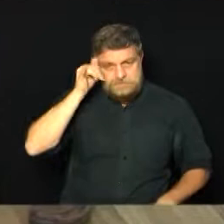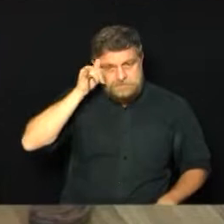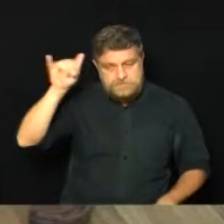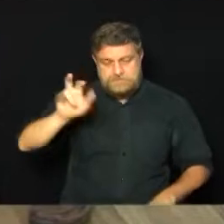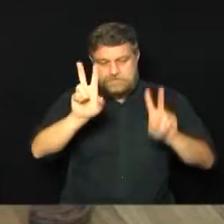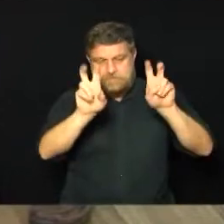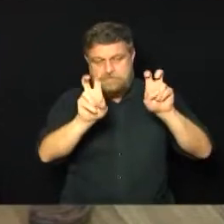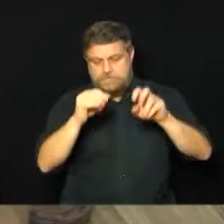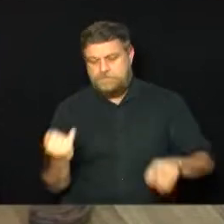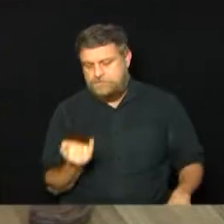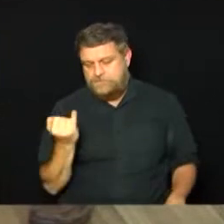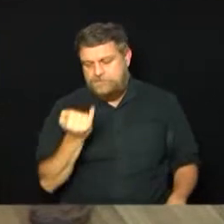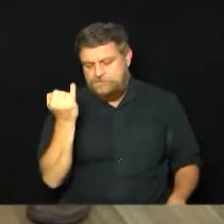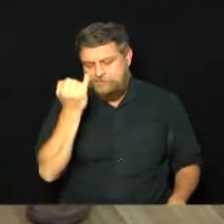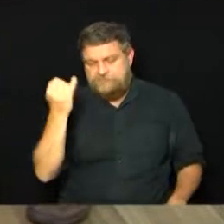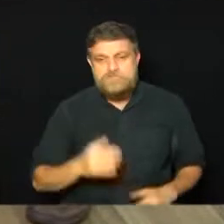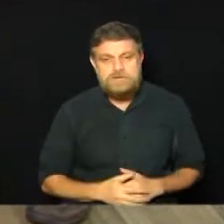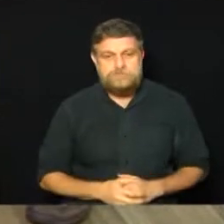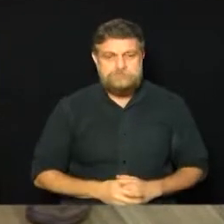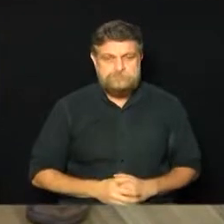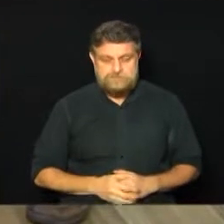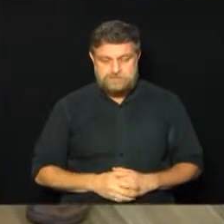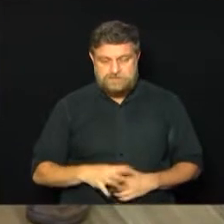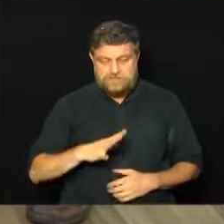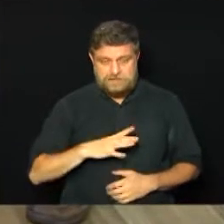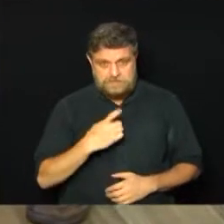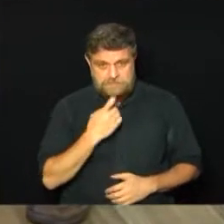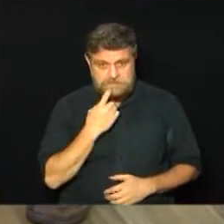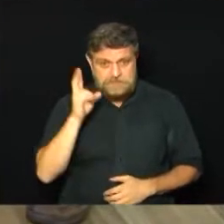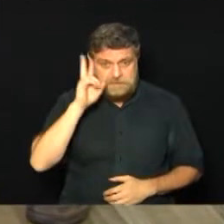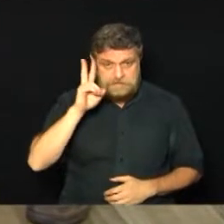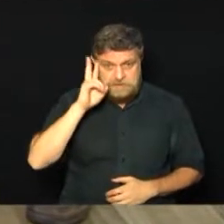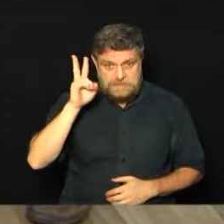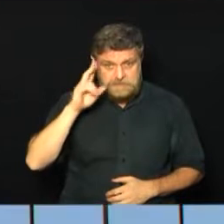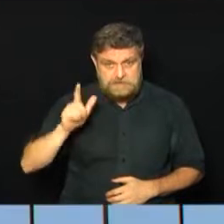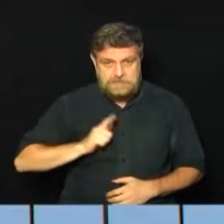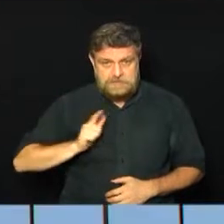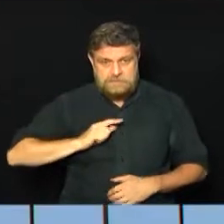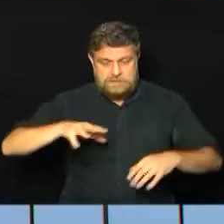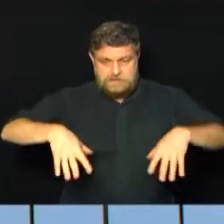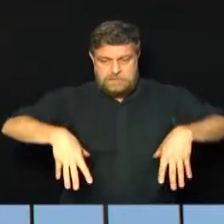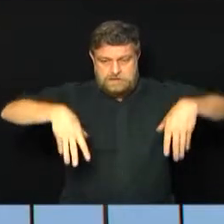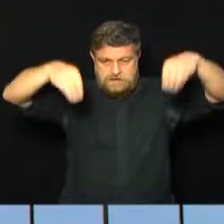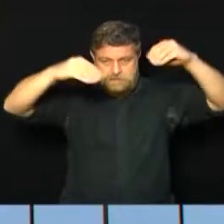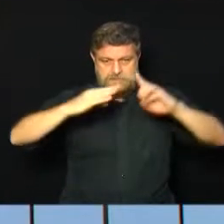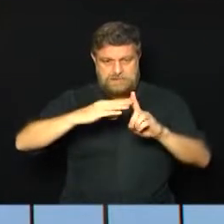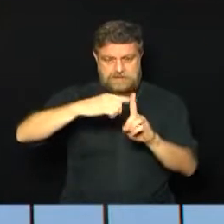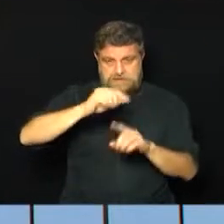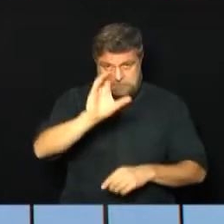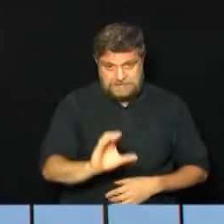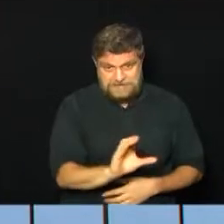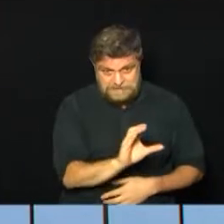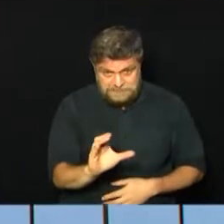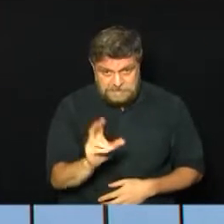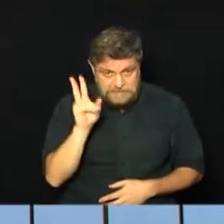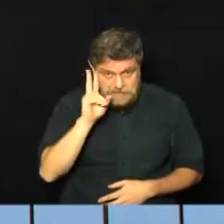está nas escolas da nossa cidade. E aqui em Campinas, lembrando, tivemos um caso na Catedral, não tem a ver com escola, mas que